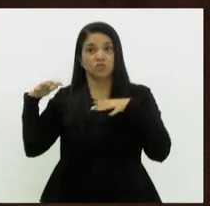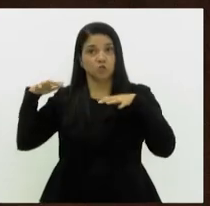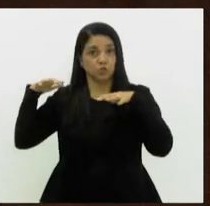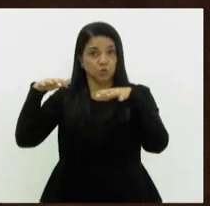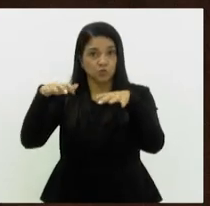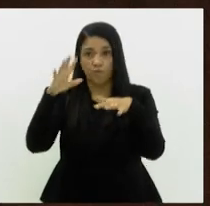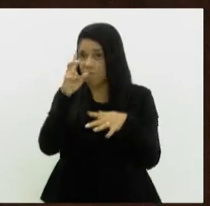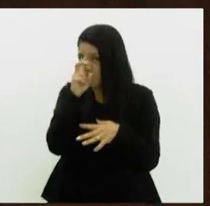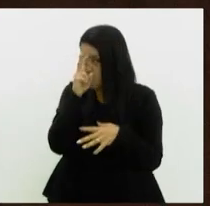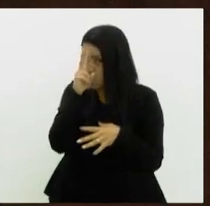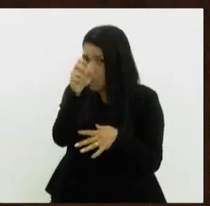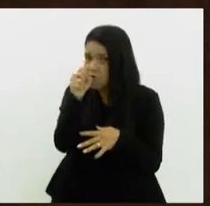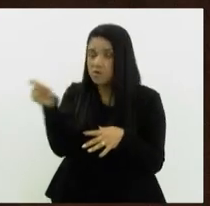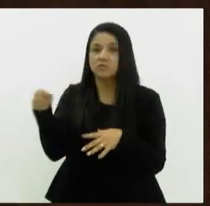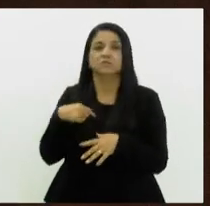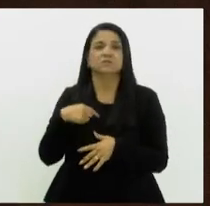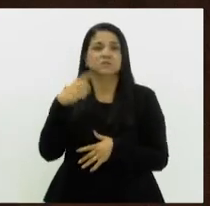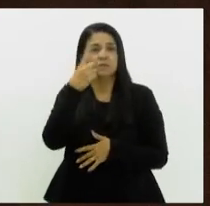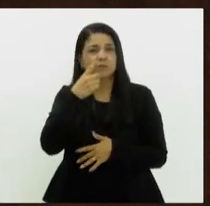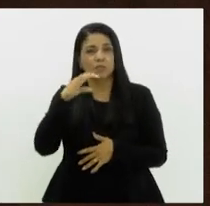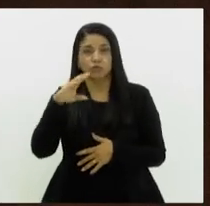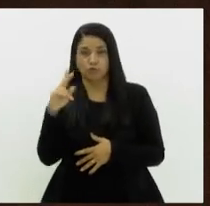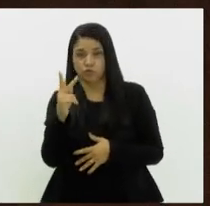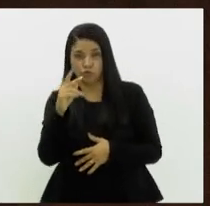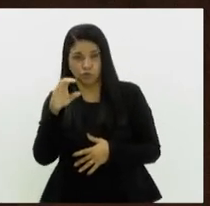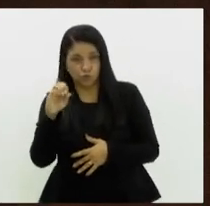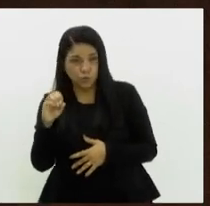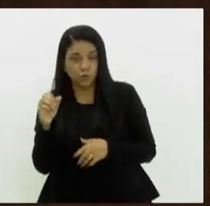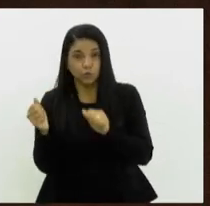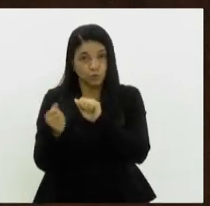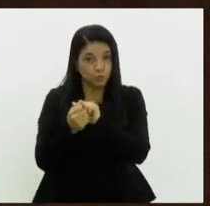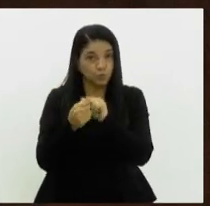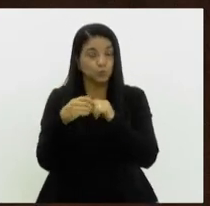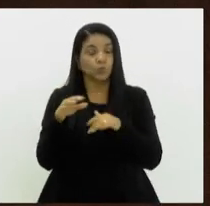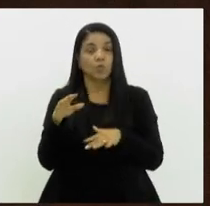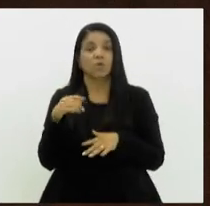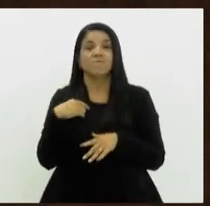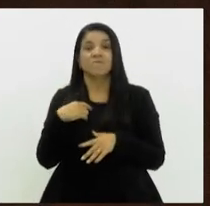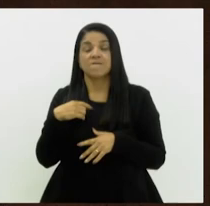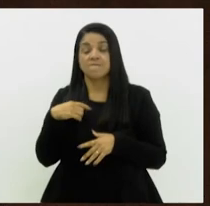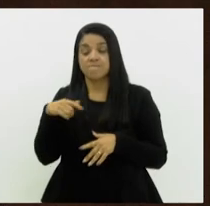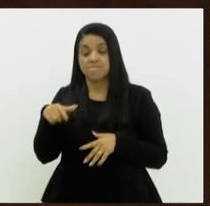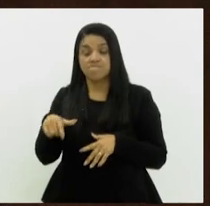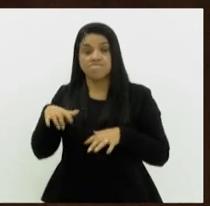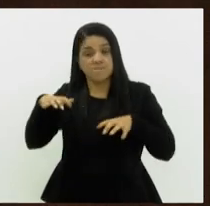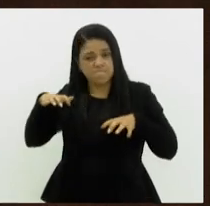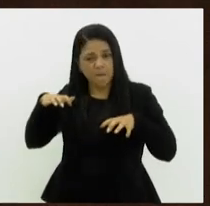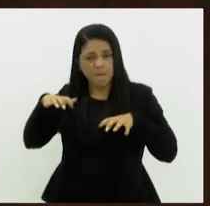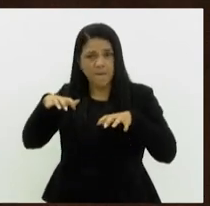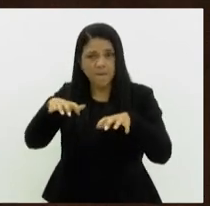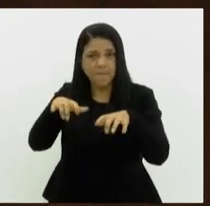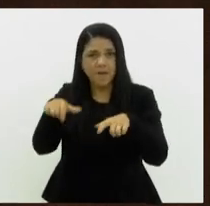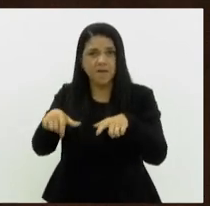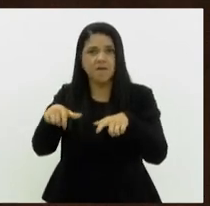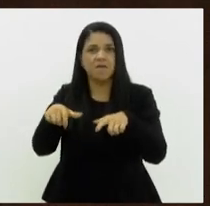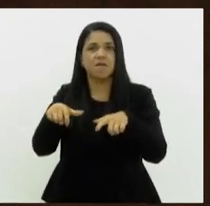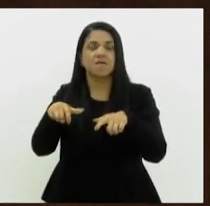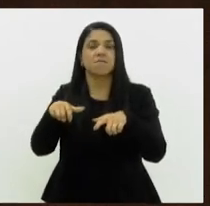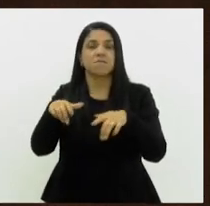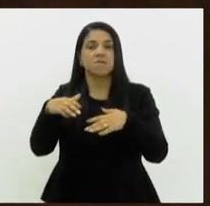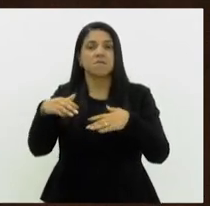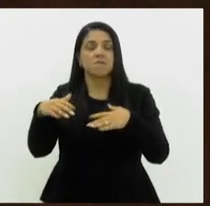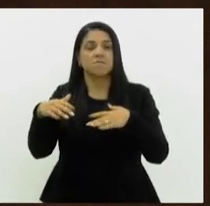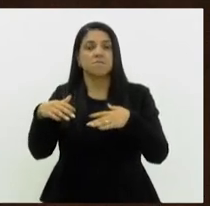até bom que o deputado Chico Machado esteja ao seu lado, que atingiu fortemente o município de Cachoeiras de